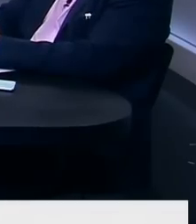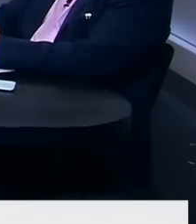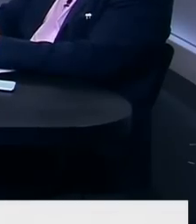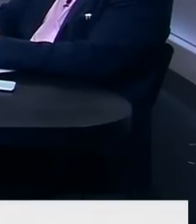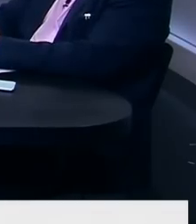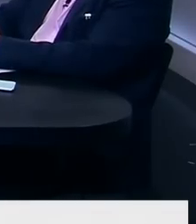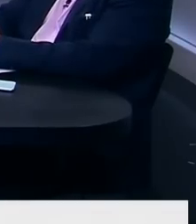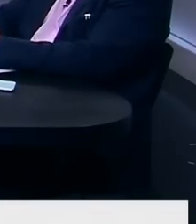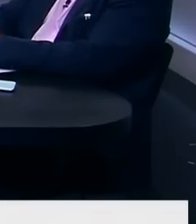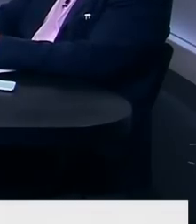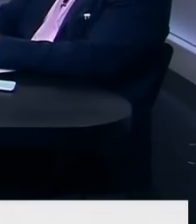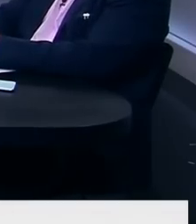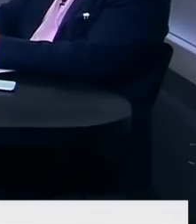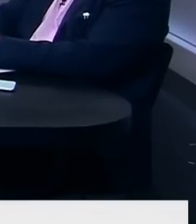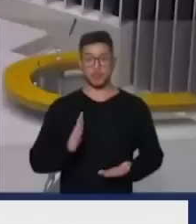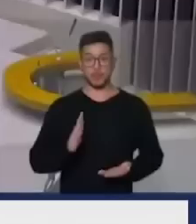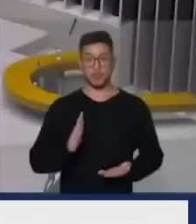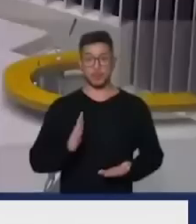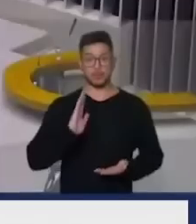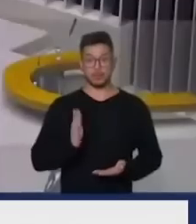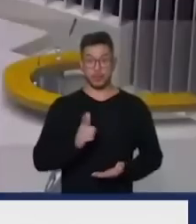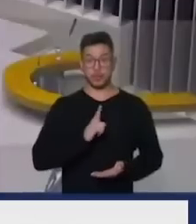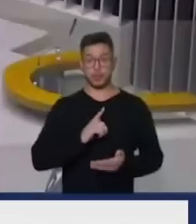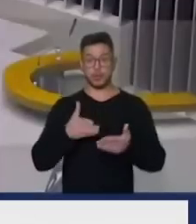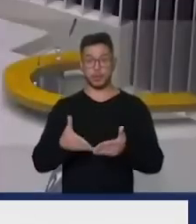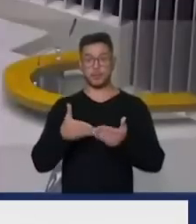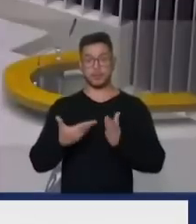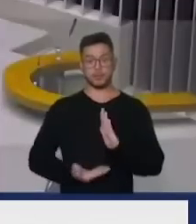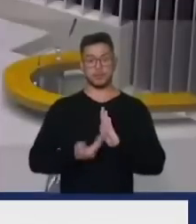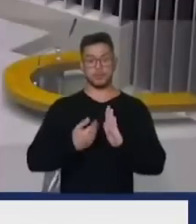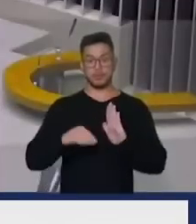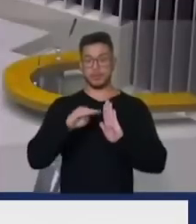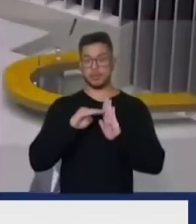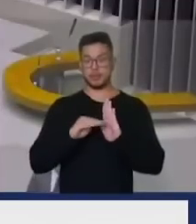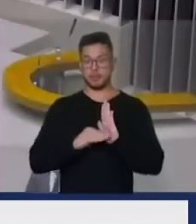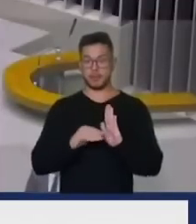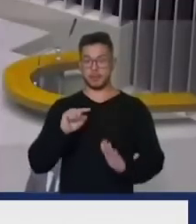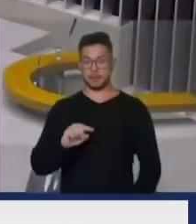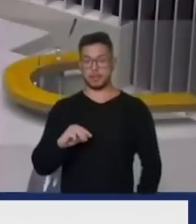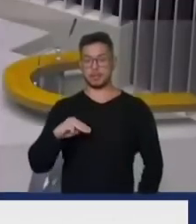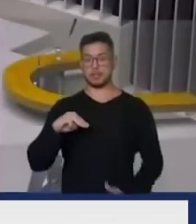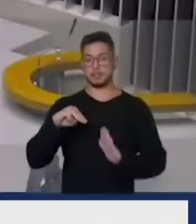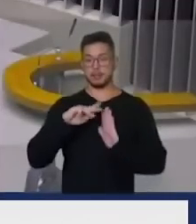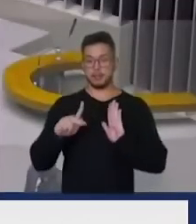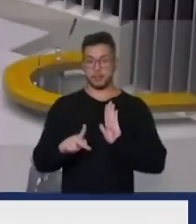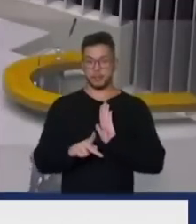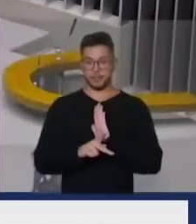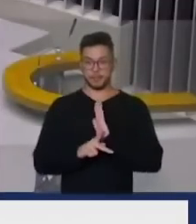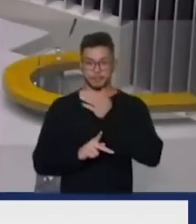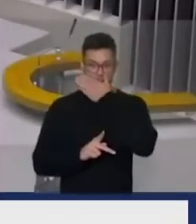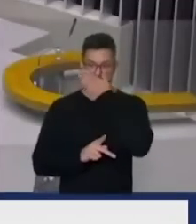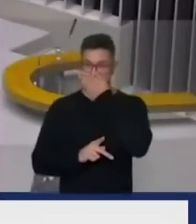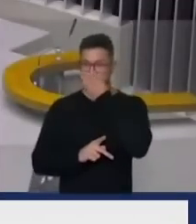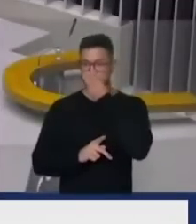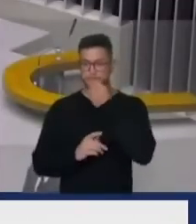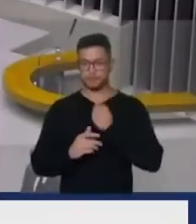provisória que mantém né é a estrutura dos Ministérios da gestão Lula Hoje